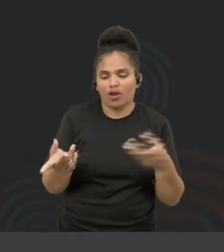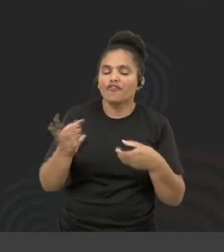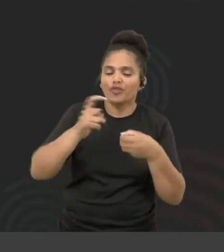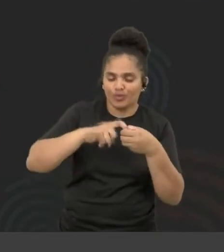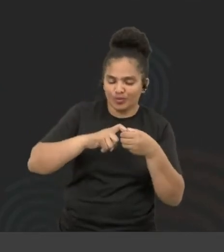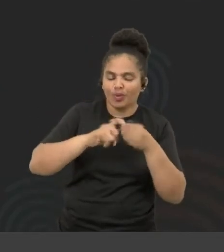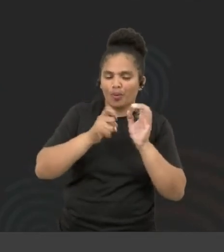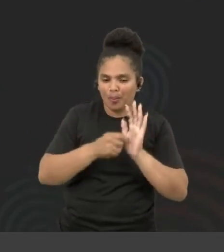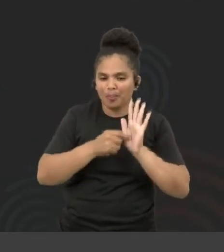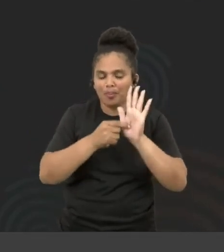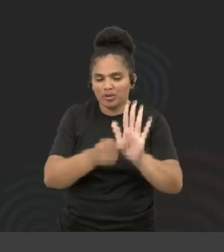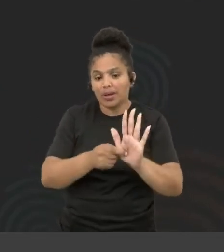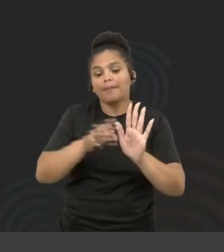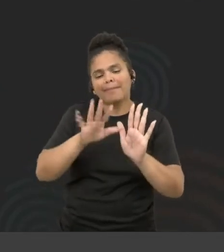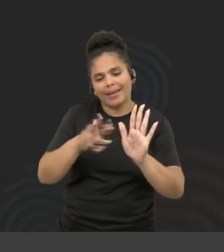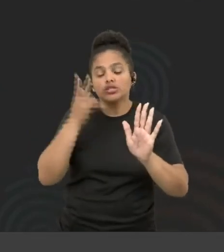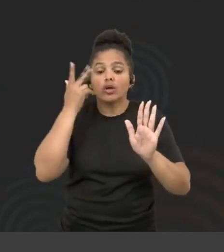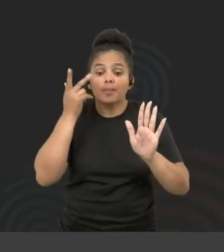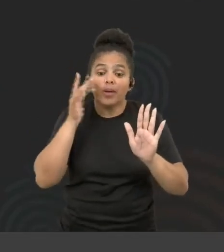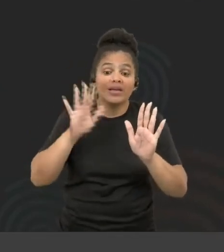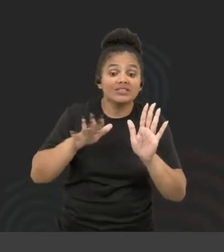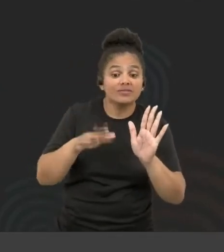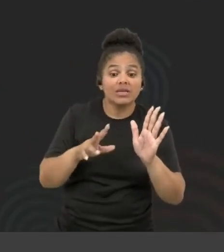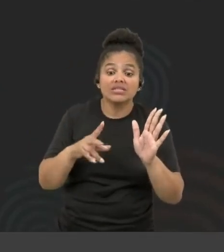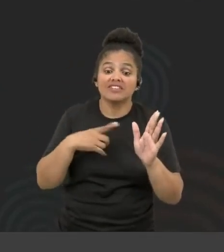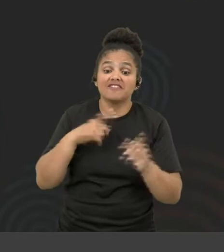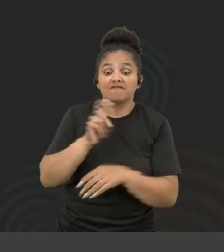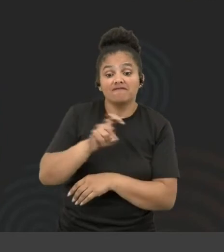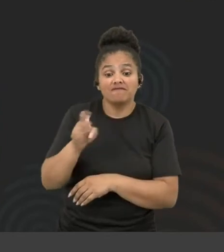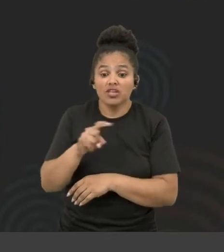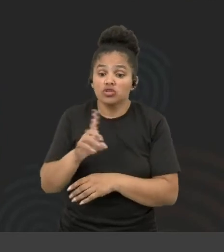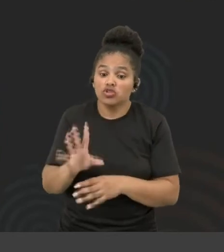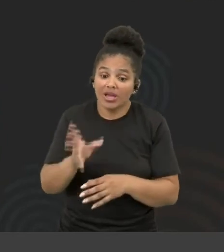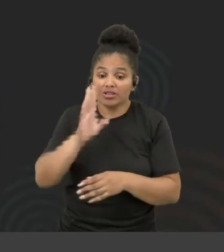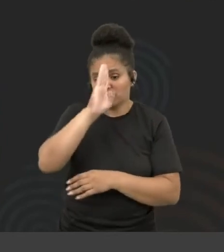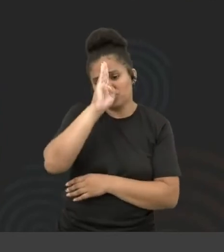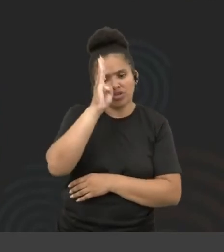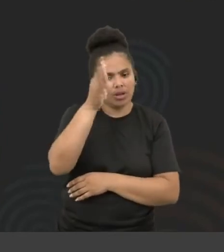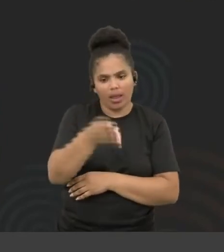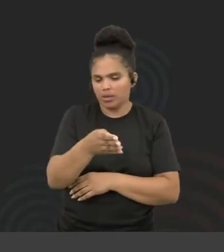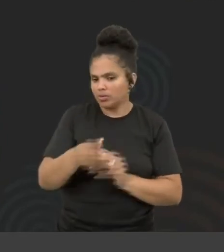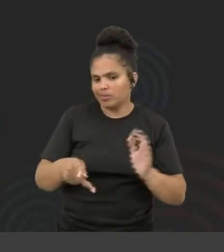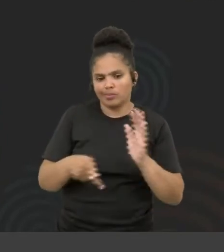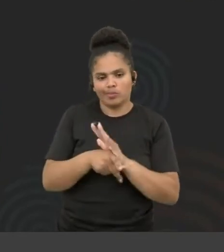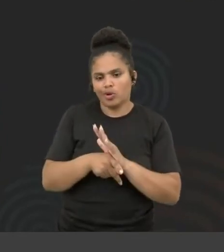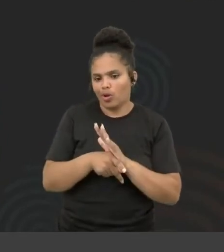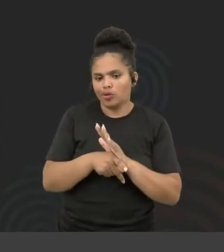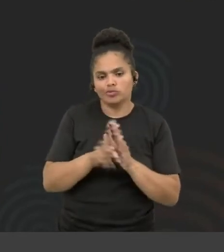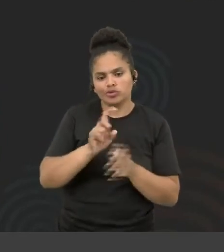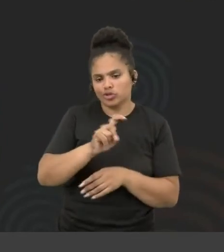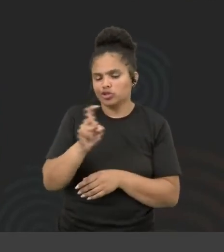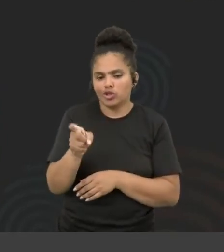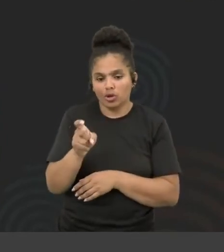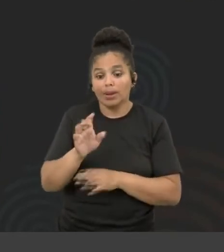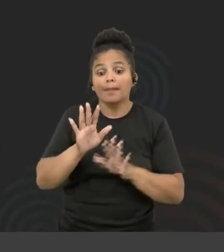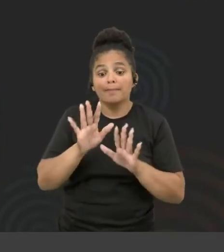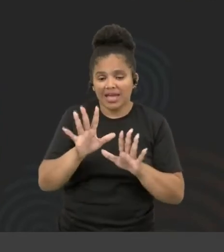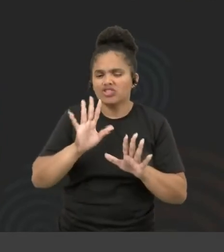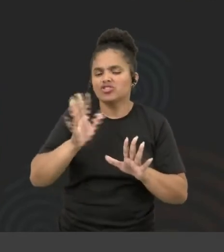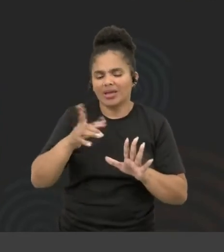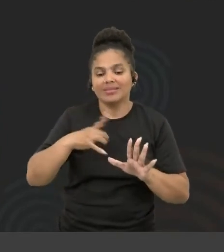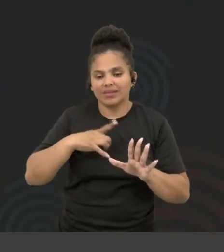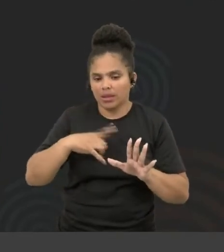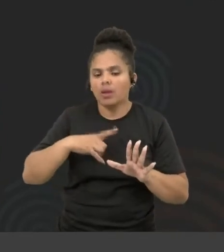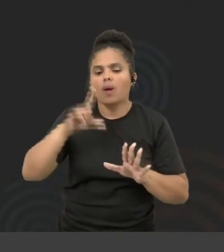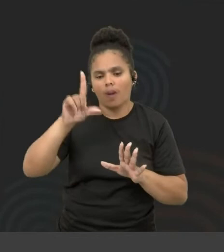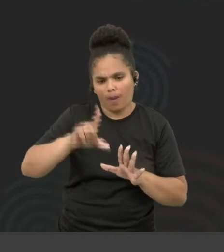voltaram. Mas ainda é muito comum você perceber que as pessoas fazem vídeos embutidos direto no próprio TikTok. Mas hoje já existe a opção